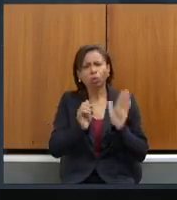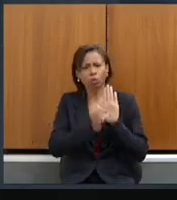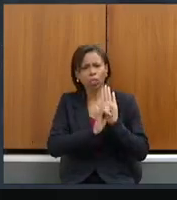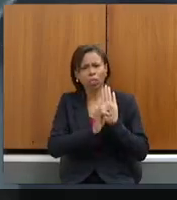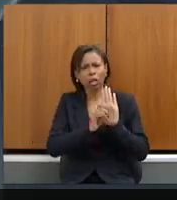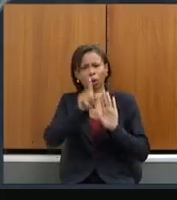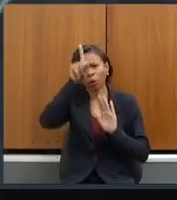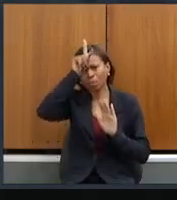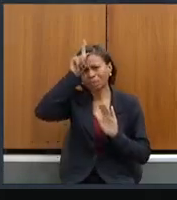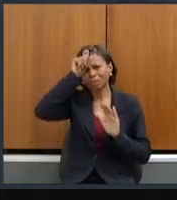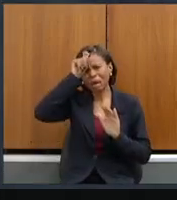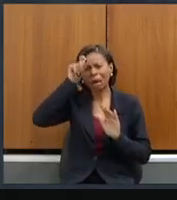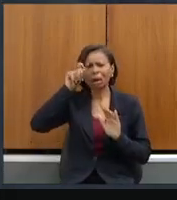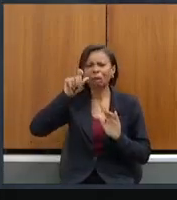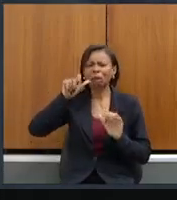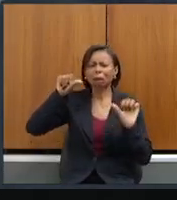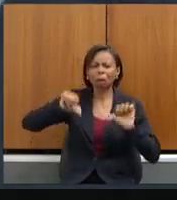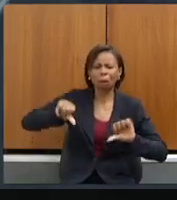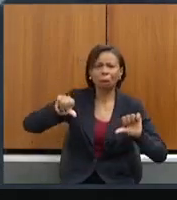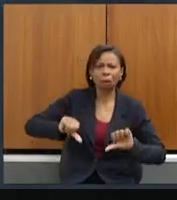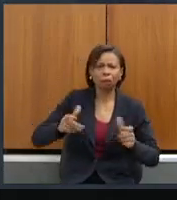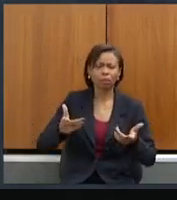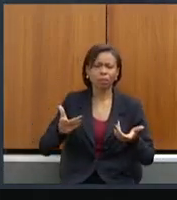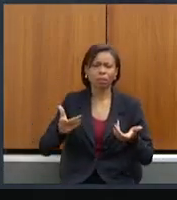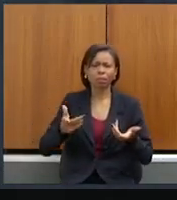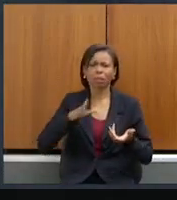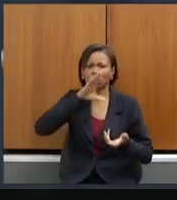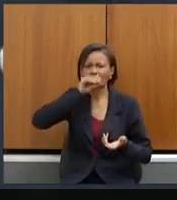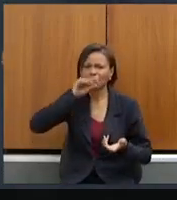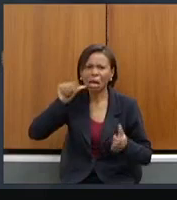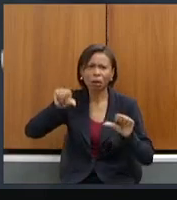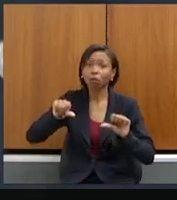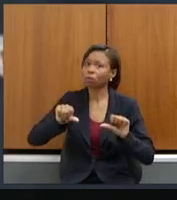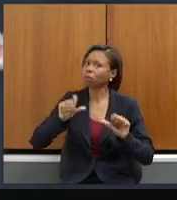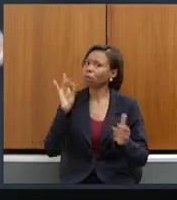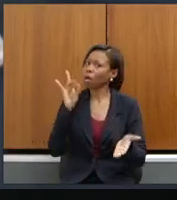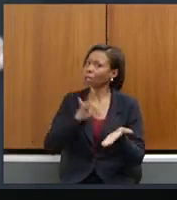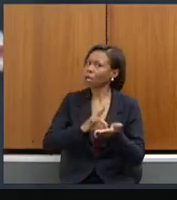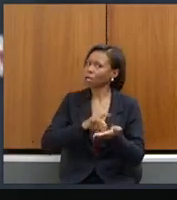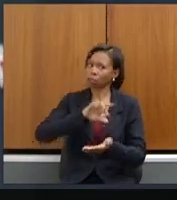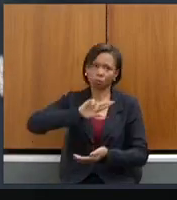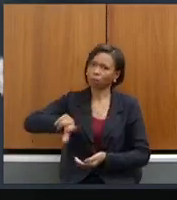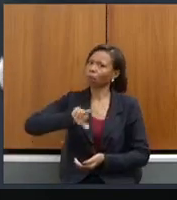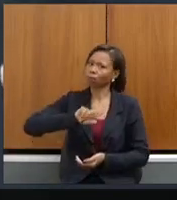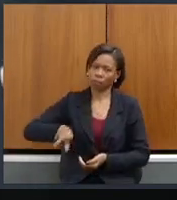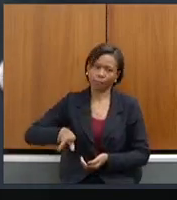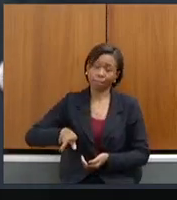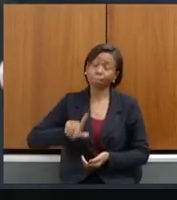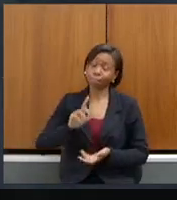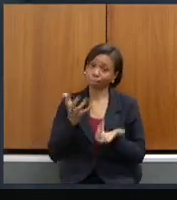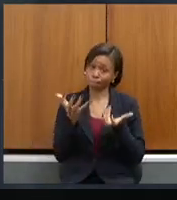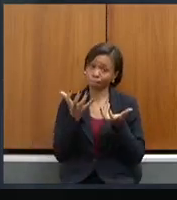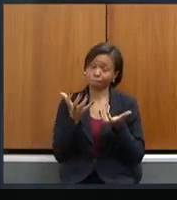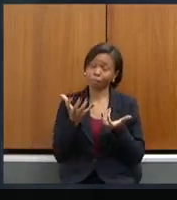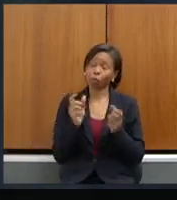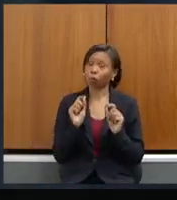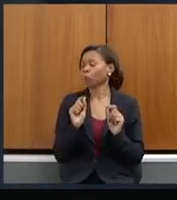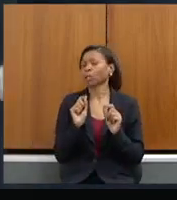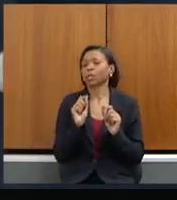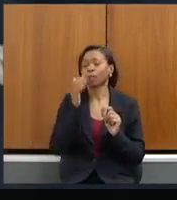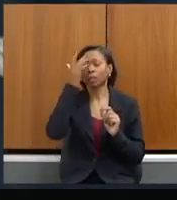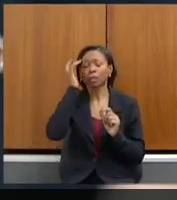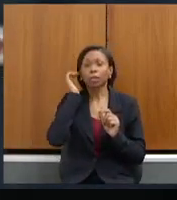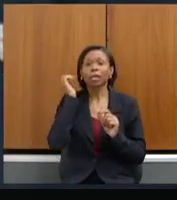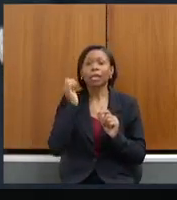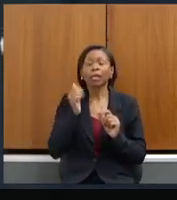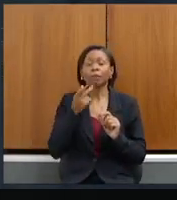o hospital é ineficiente o seu servidores ES bom então nós queremos aqui Deita rastros e